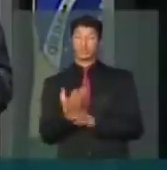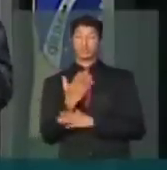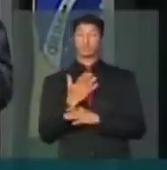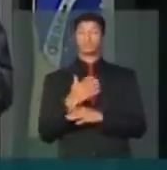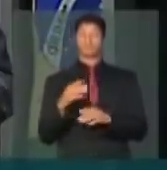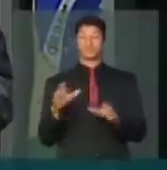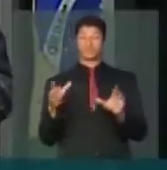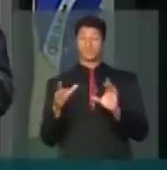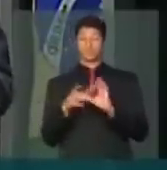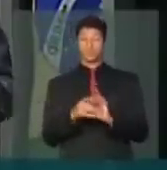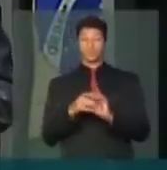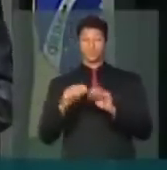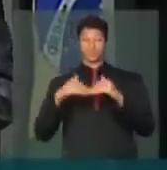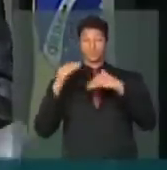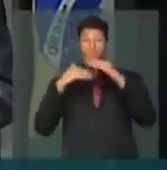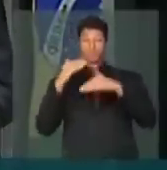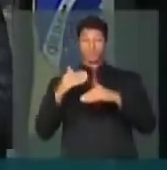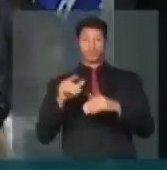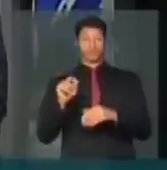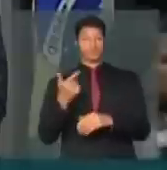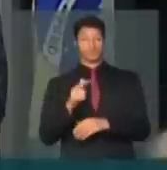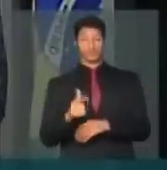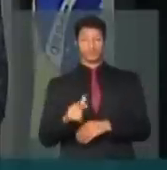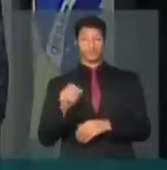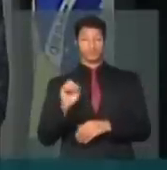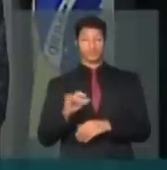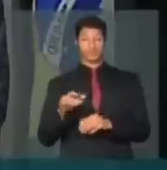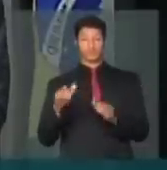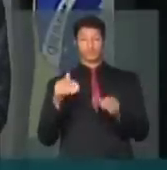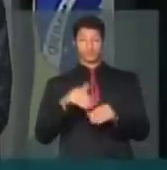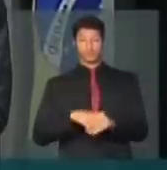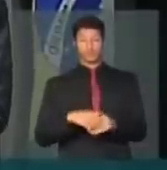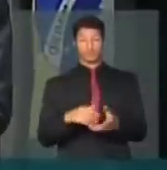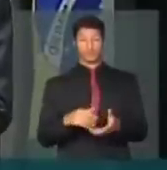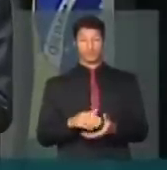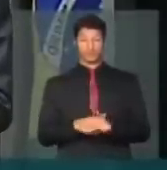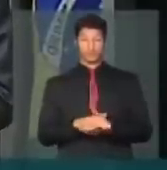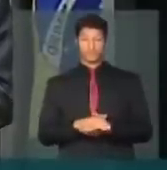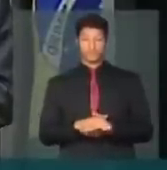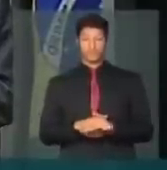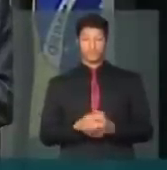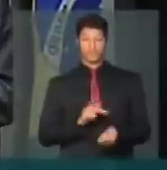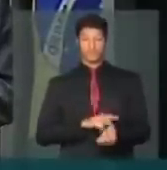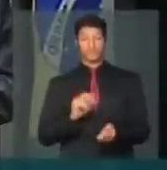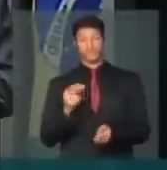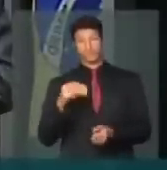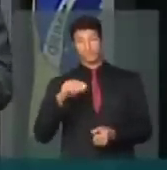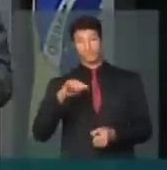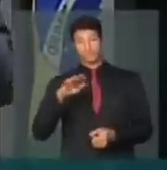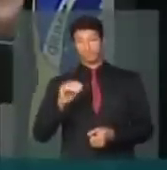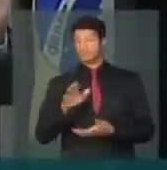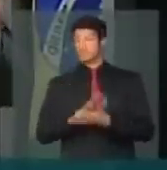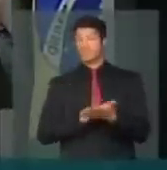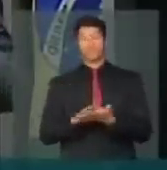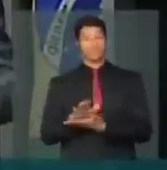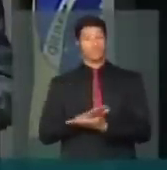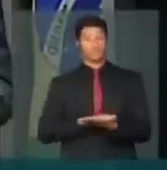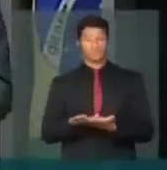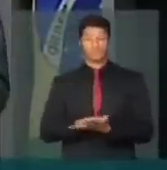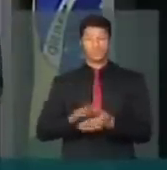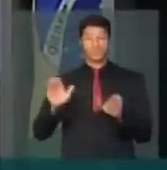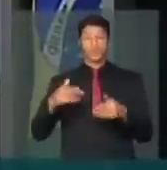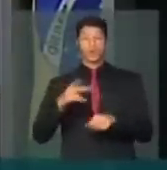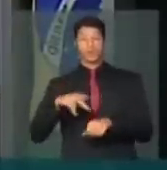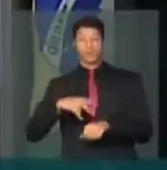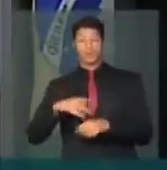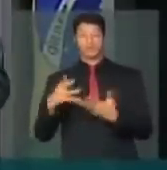se consolidou e desenvolveu que não tivesse sido com o voto distrital puro ou misto? Nenhum! Qual